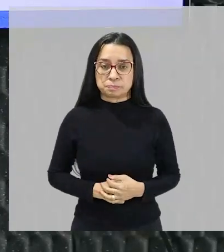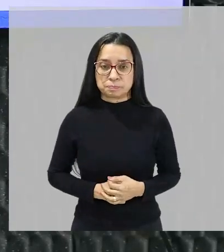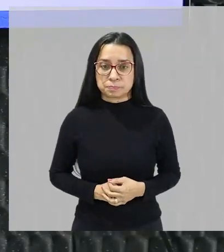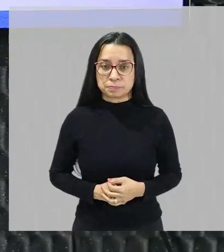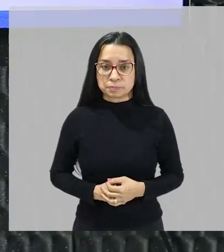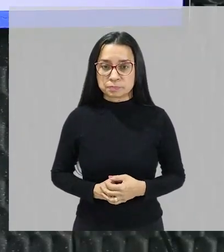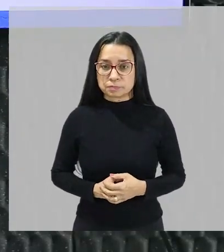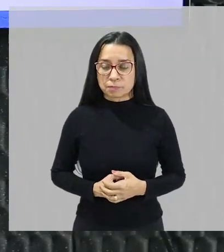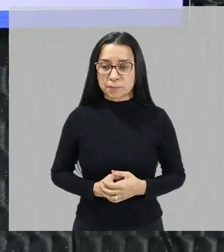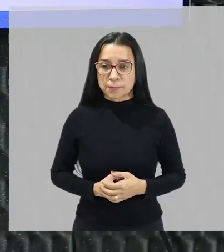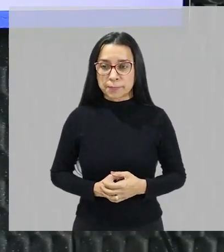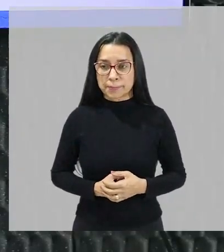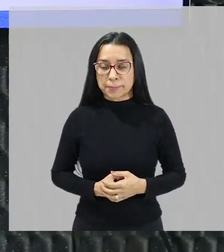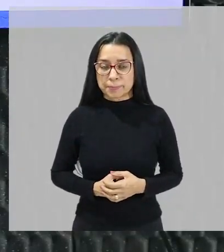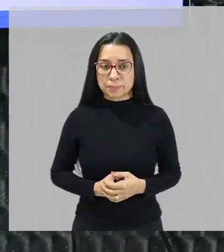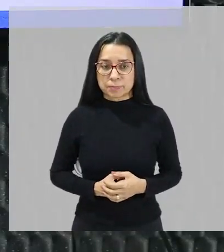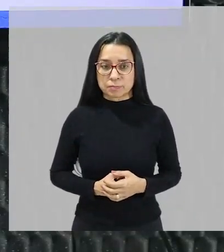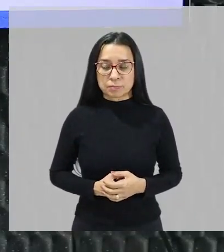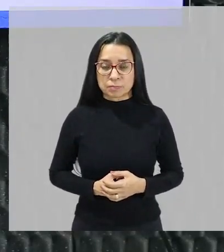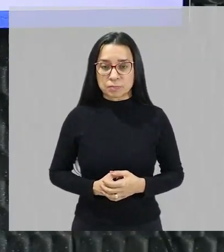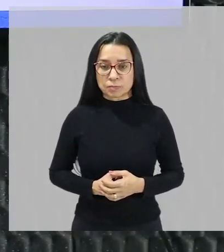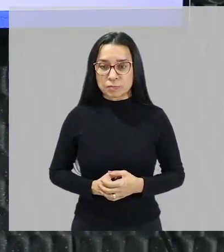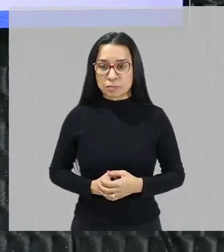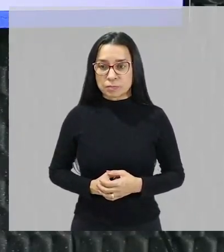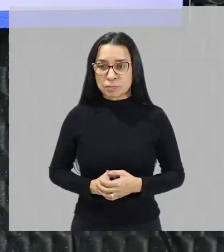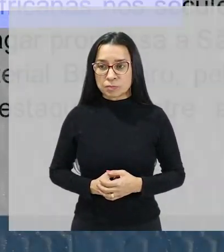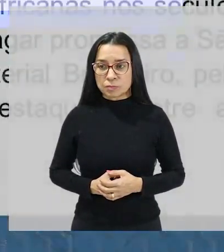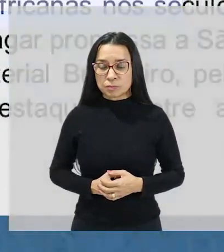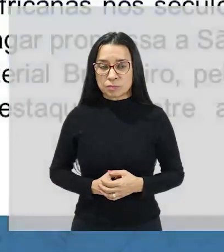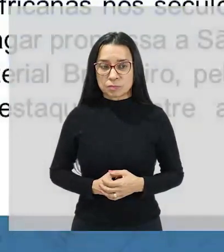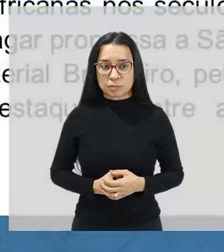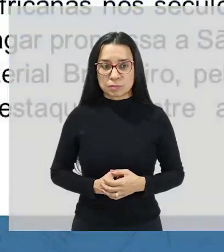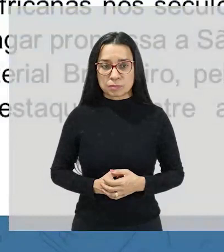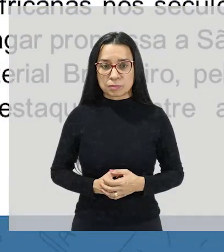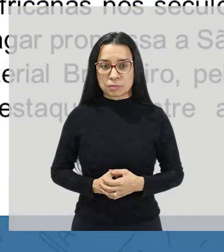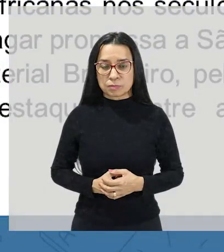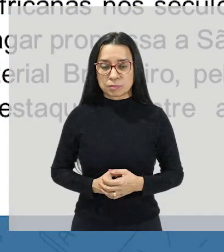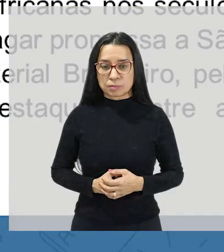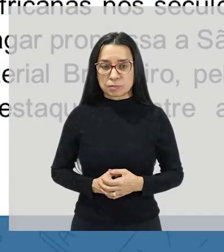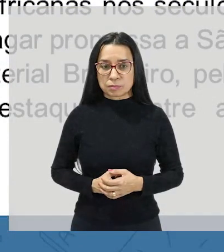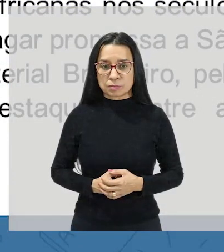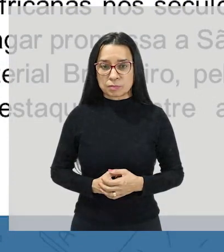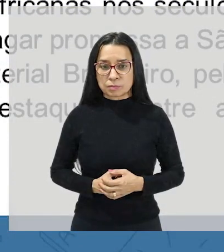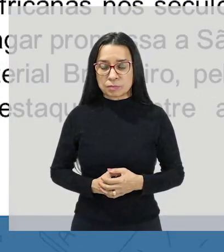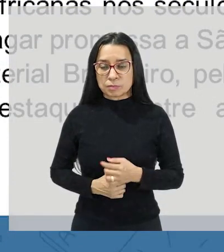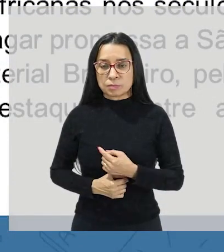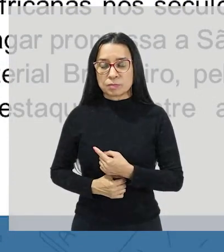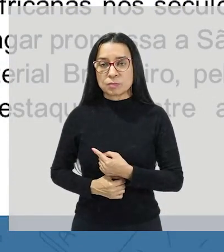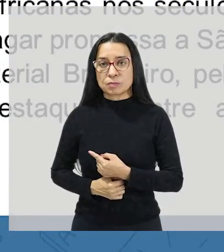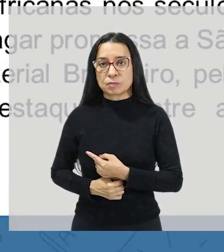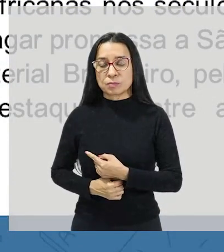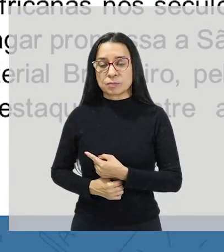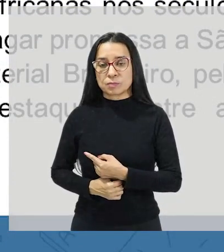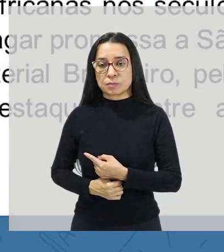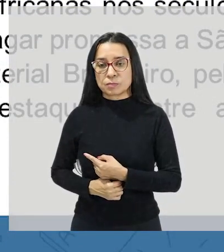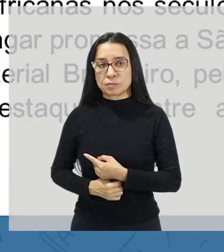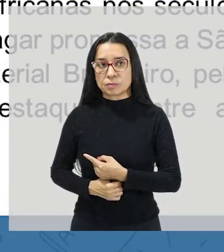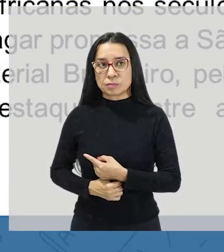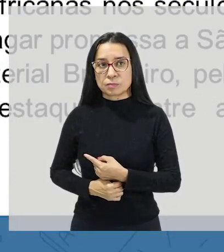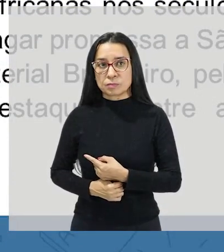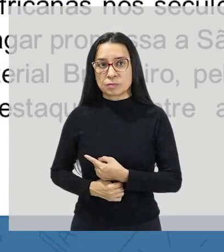praças, no interior de terreiros ou associado a outros eventos e manifestações. Reconhecido em